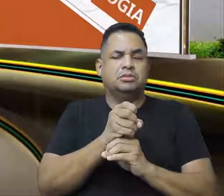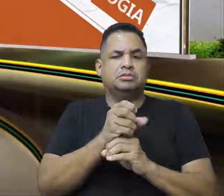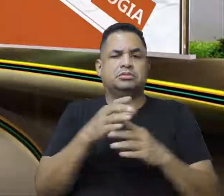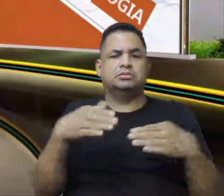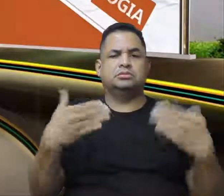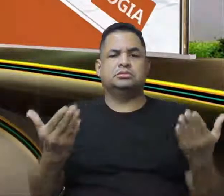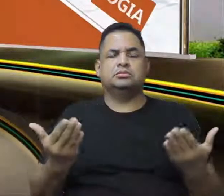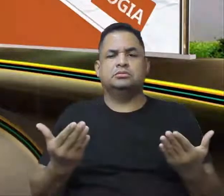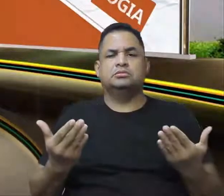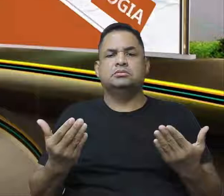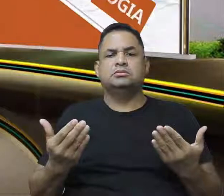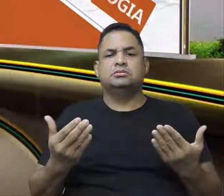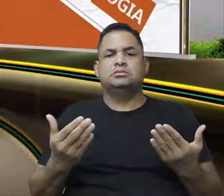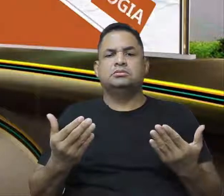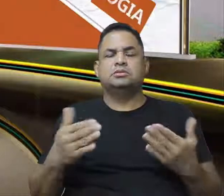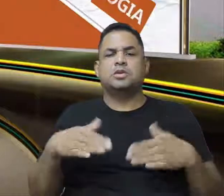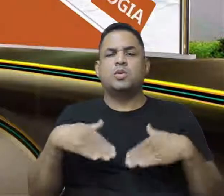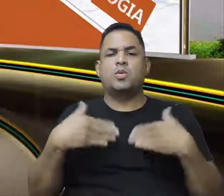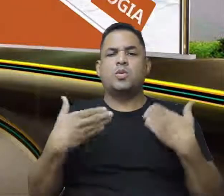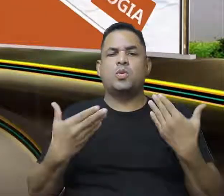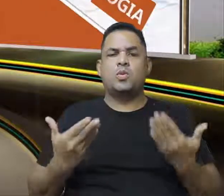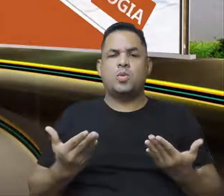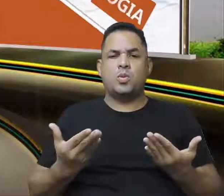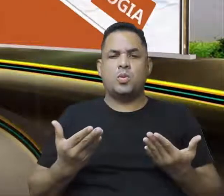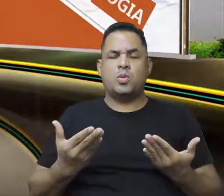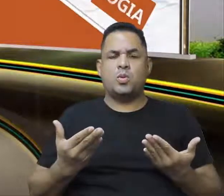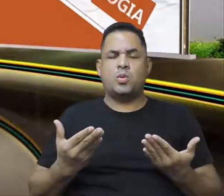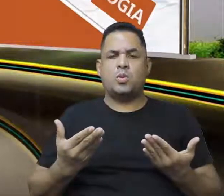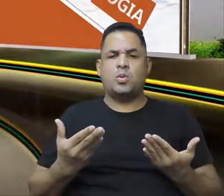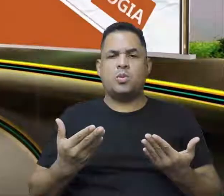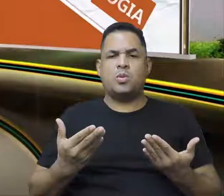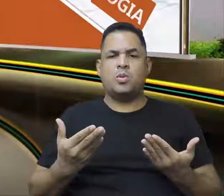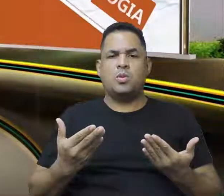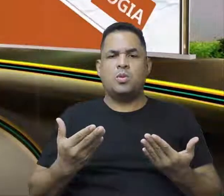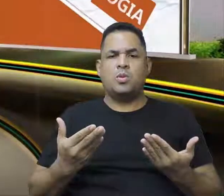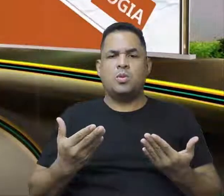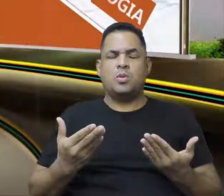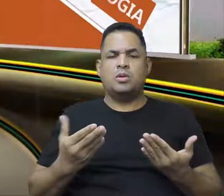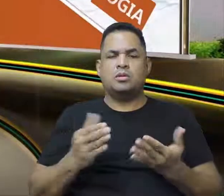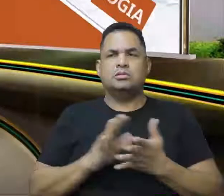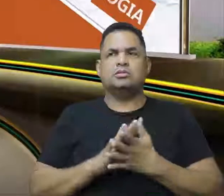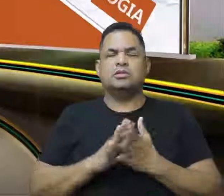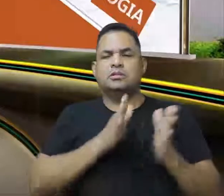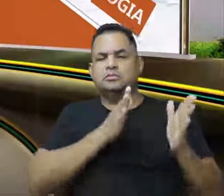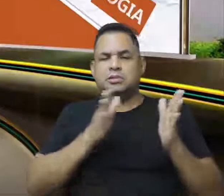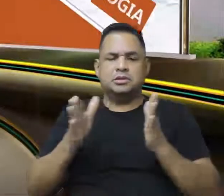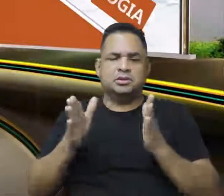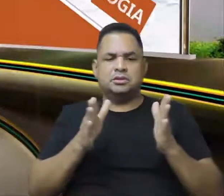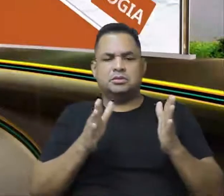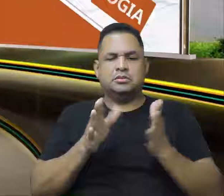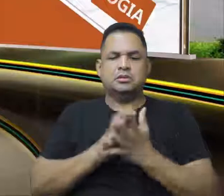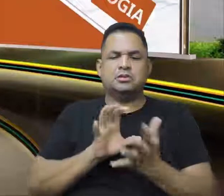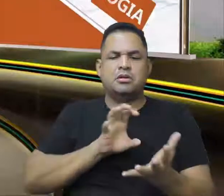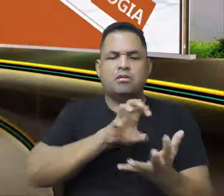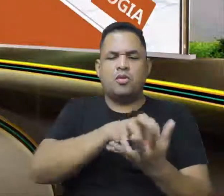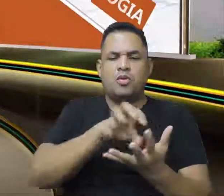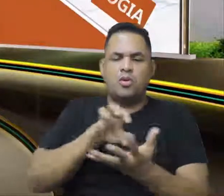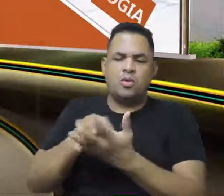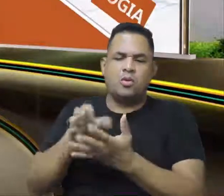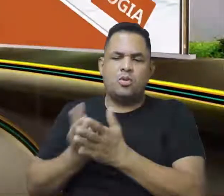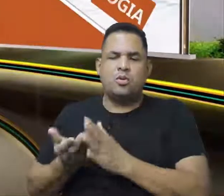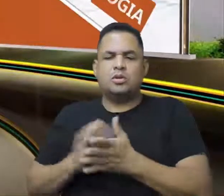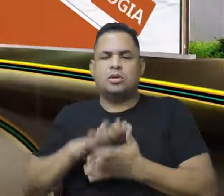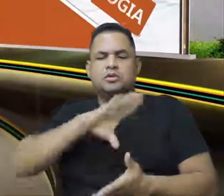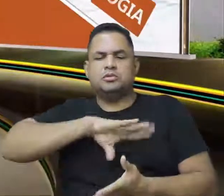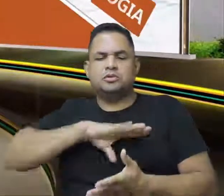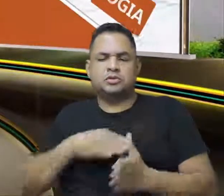Quando a gente fala, por exemplo, da época em que o Brasil era colônia, que os portugueses chegaram aqui.